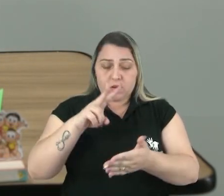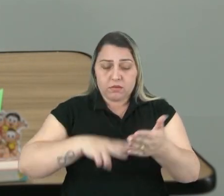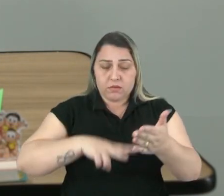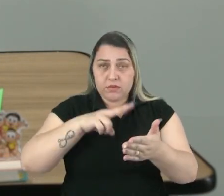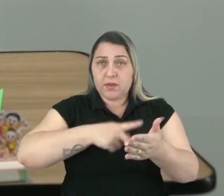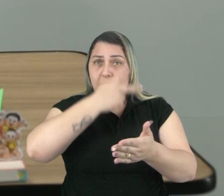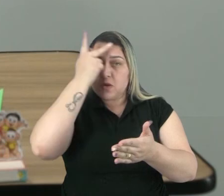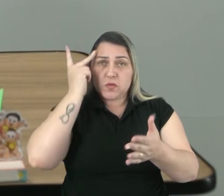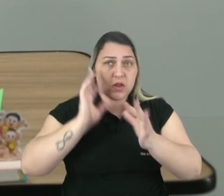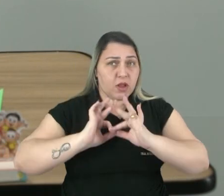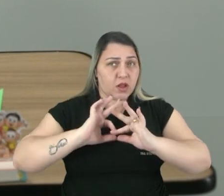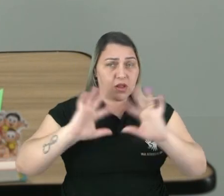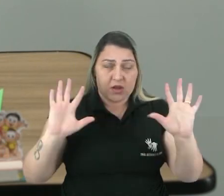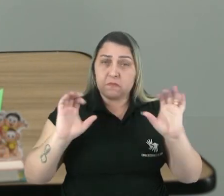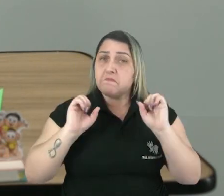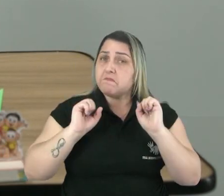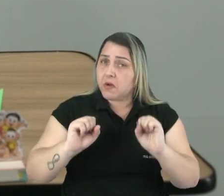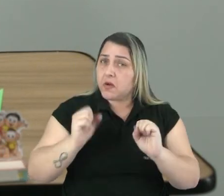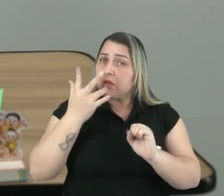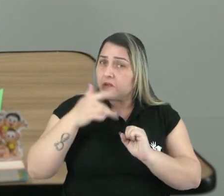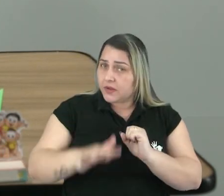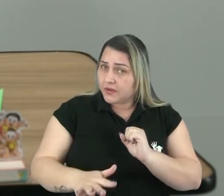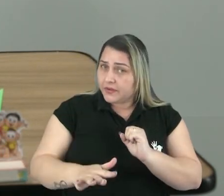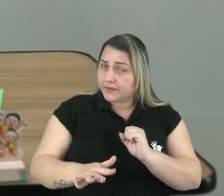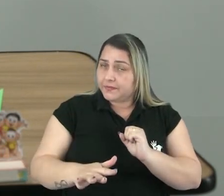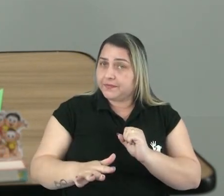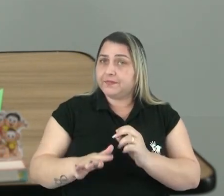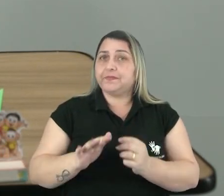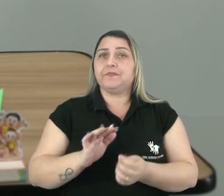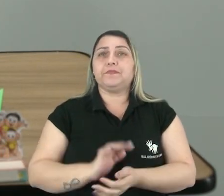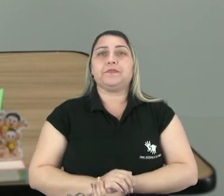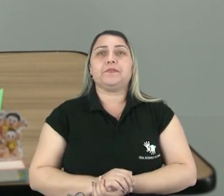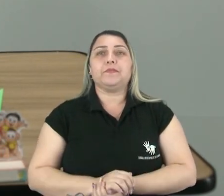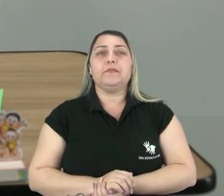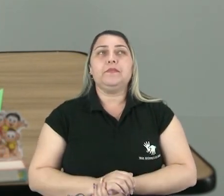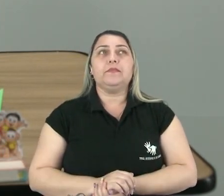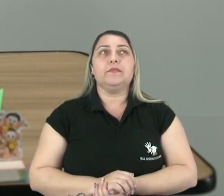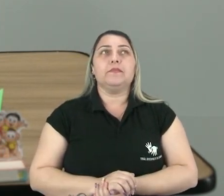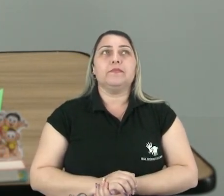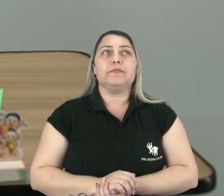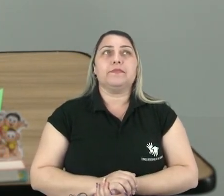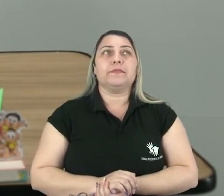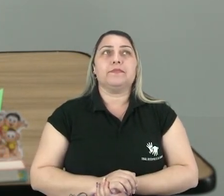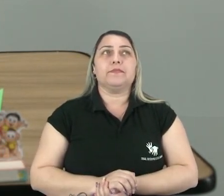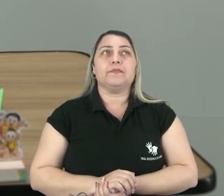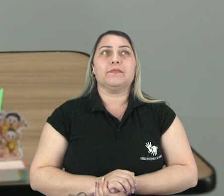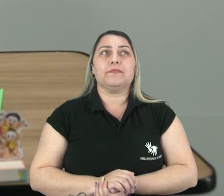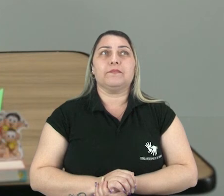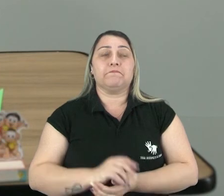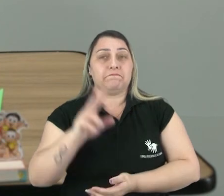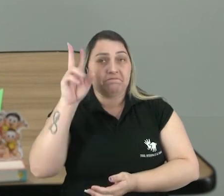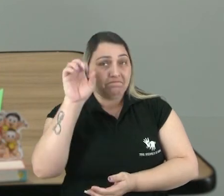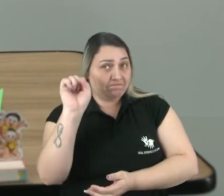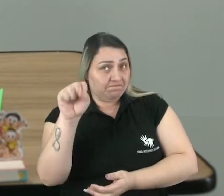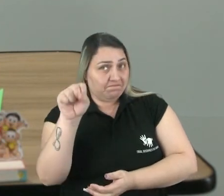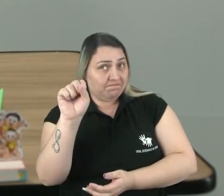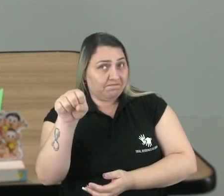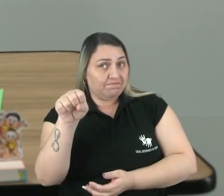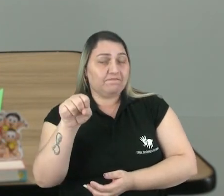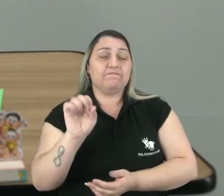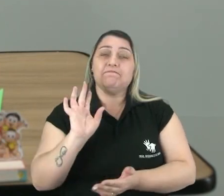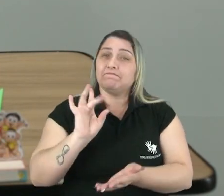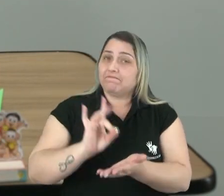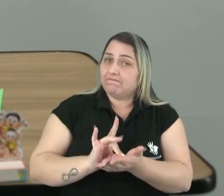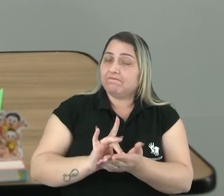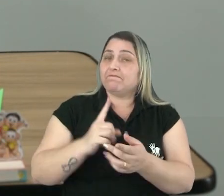história? Será, crianças, que qualquer pessoa pode realizar a leitura deste tipo de história? Sim, não é